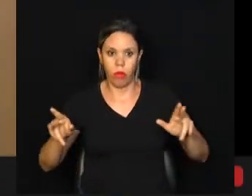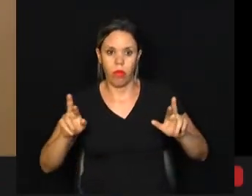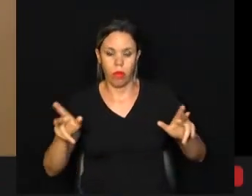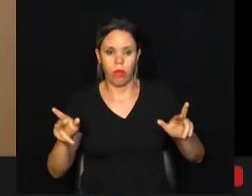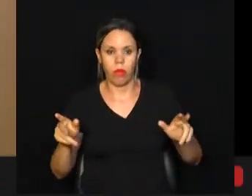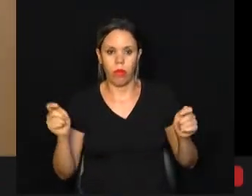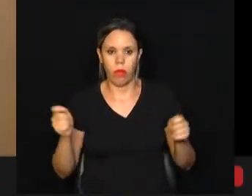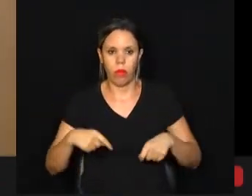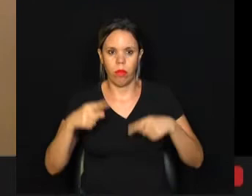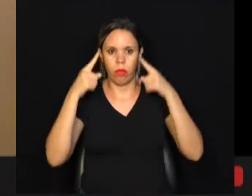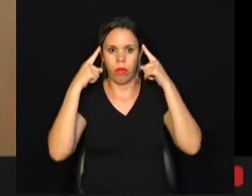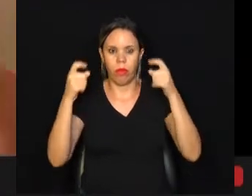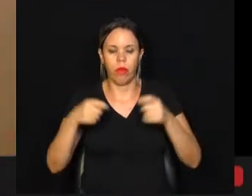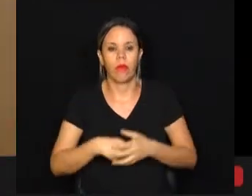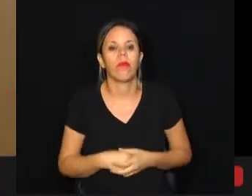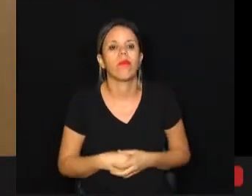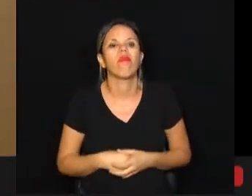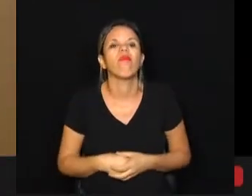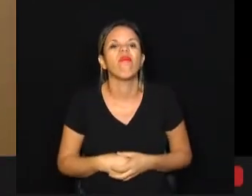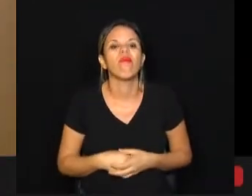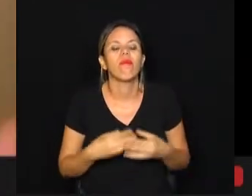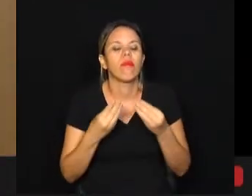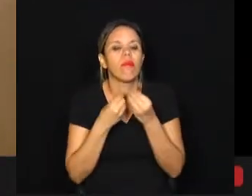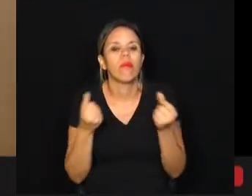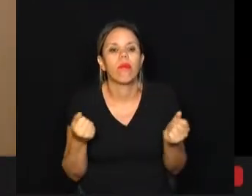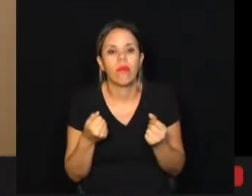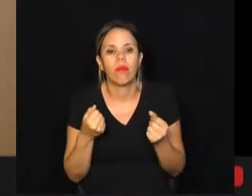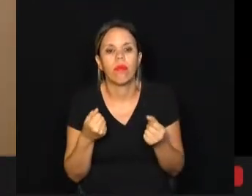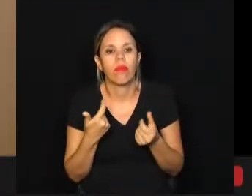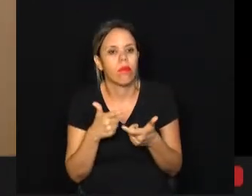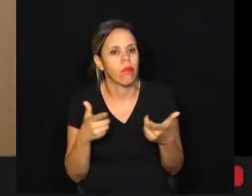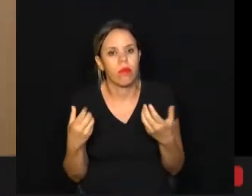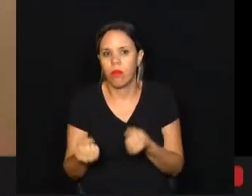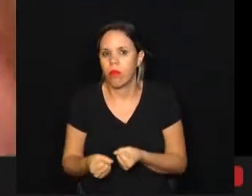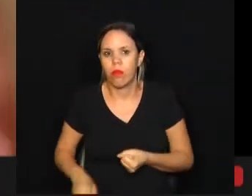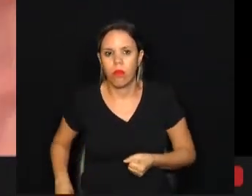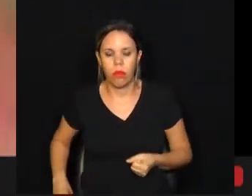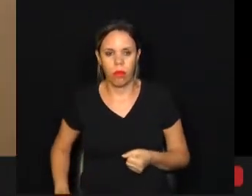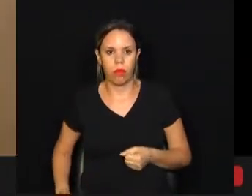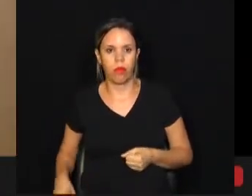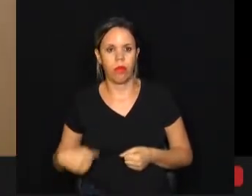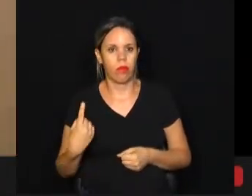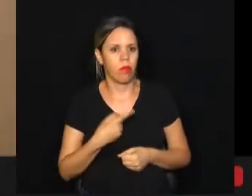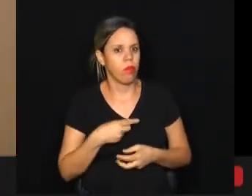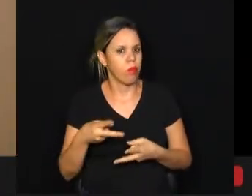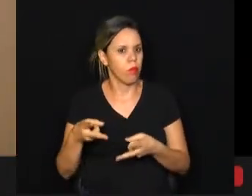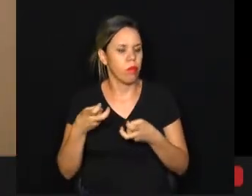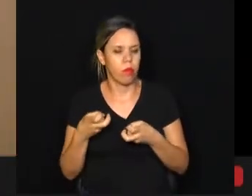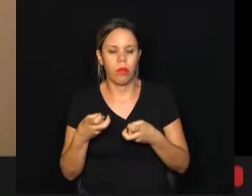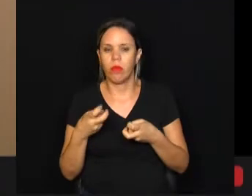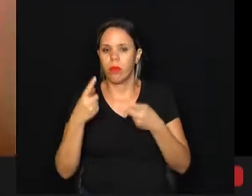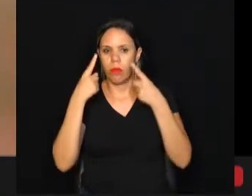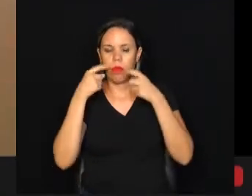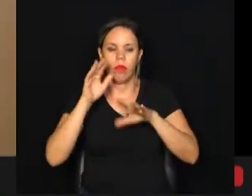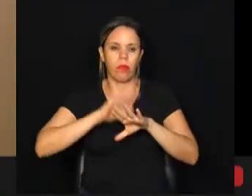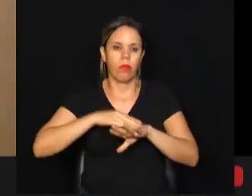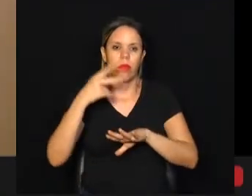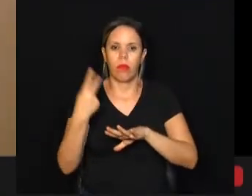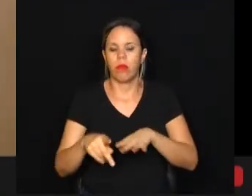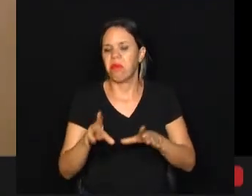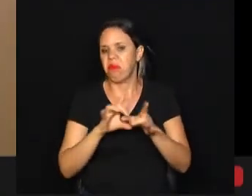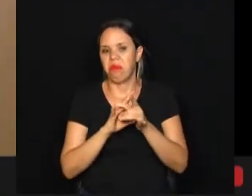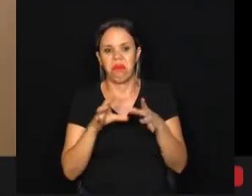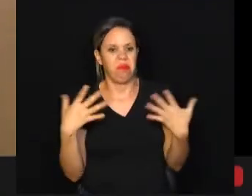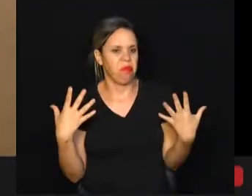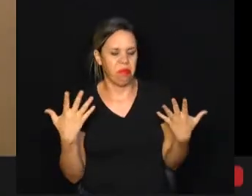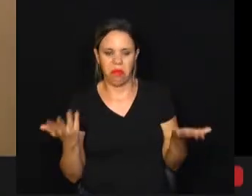formas violentas. E por serem delicadas, não são vistas. A gente não vê a violência que está por trás delas. E permite.